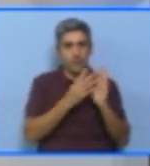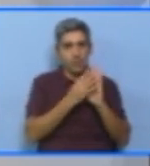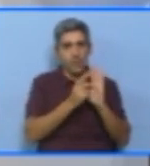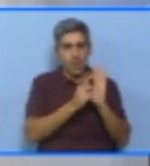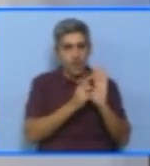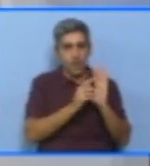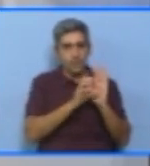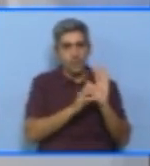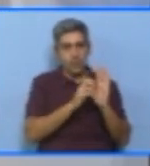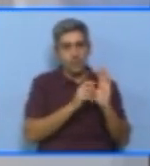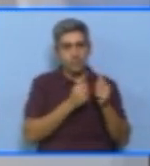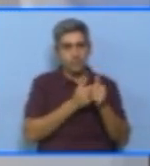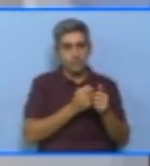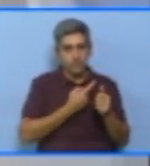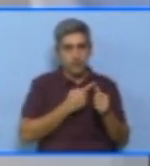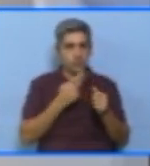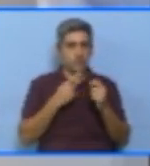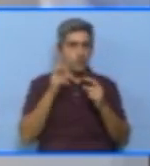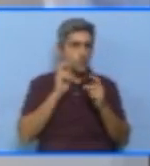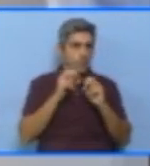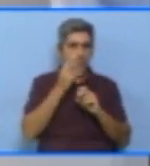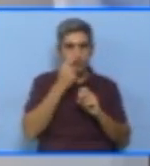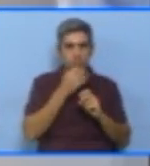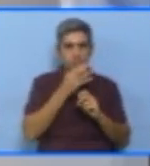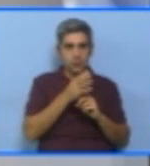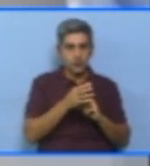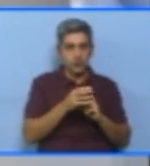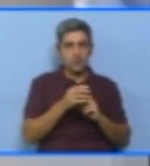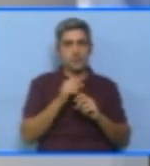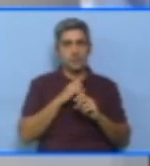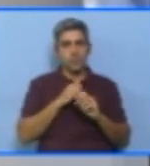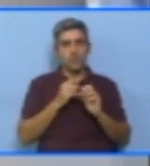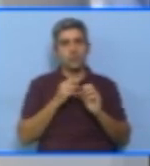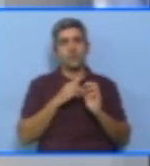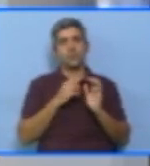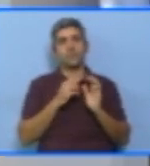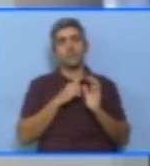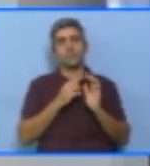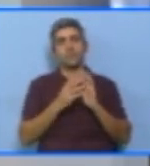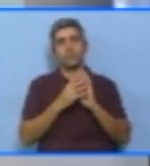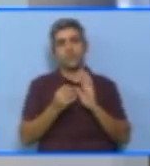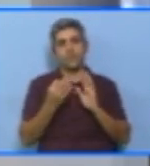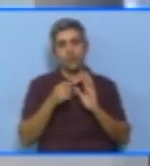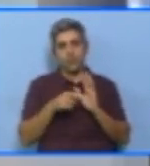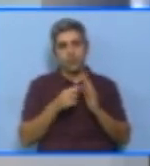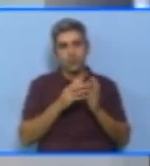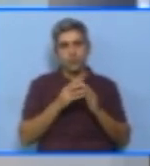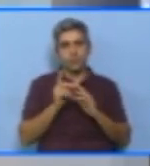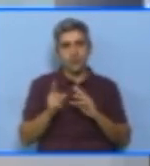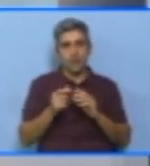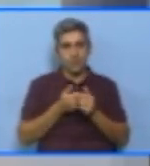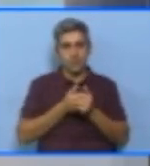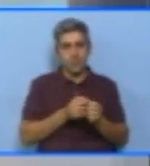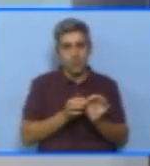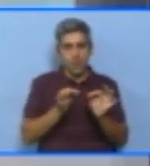modelos executáveis, que às vezes a gente ouve pessoas a dizerem: o meu modelo foi este e todos têm de seguir